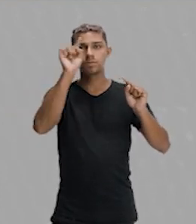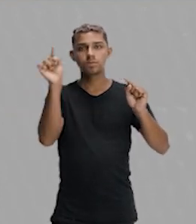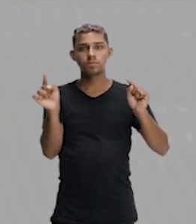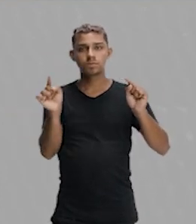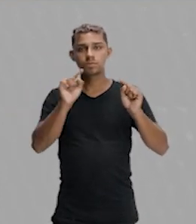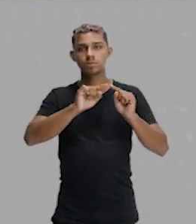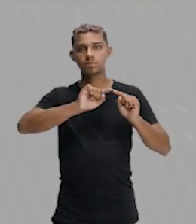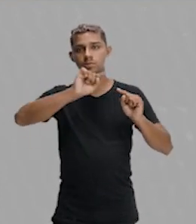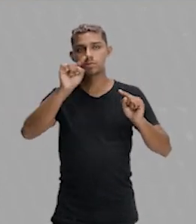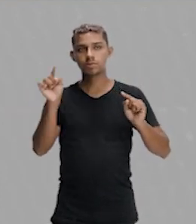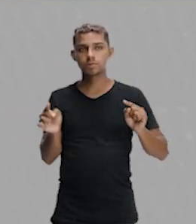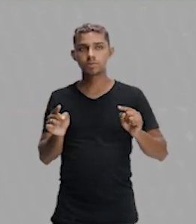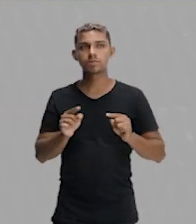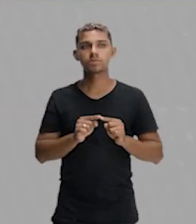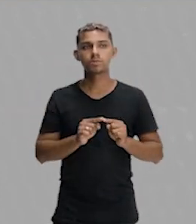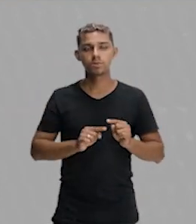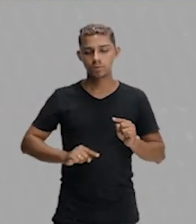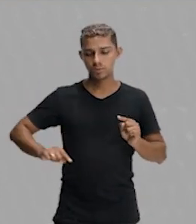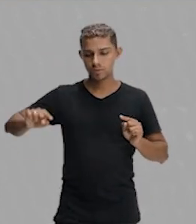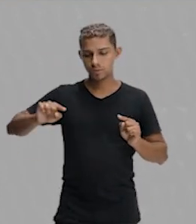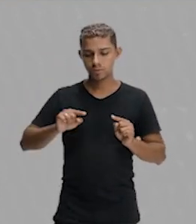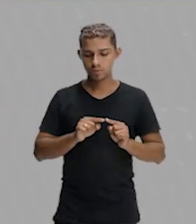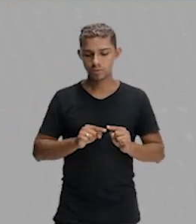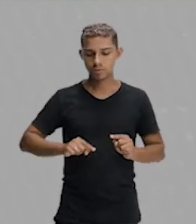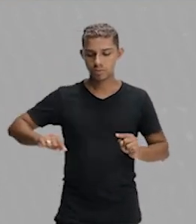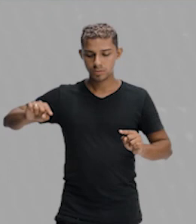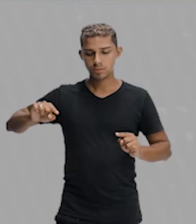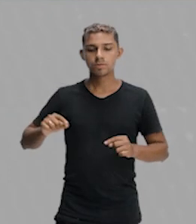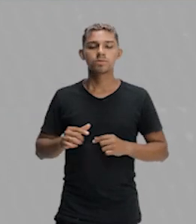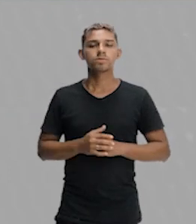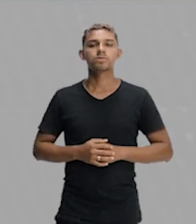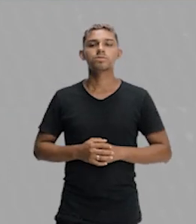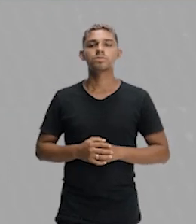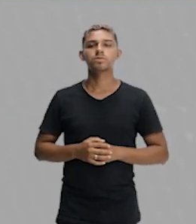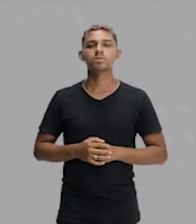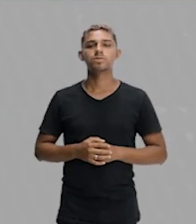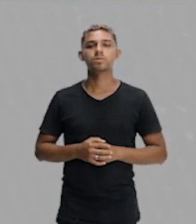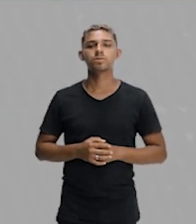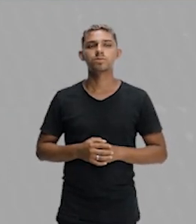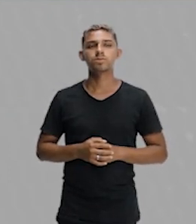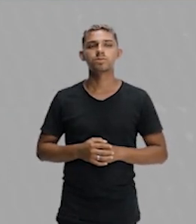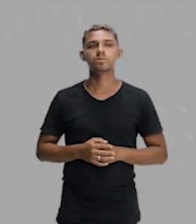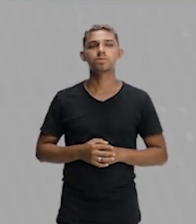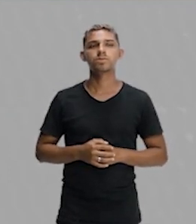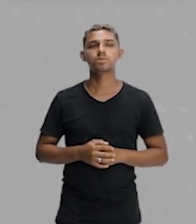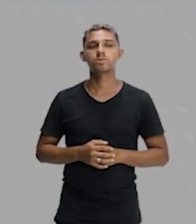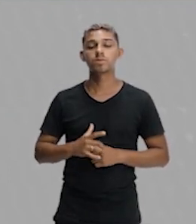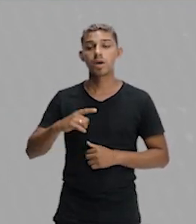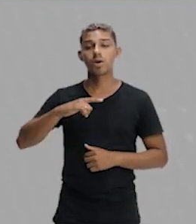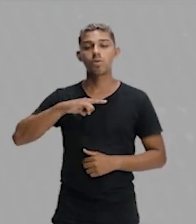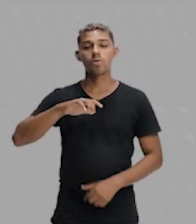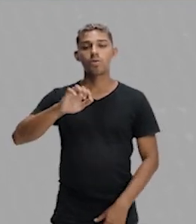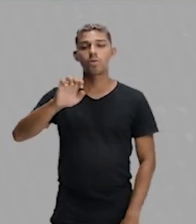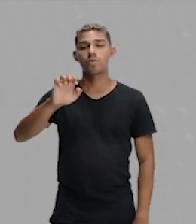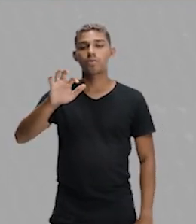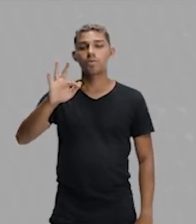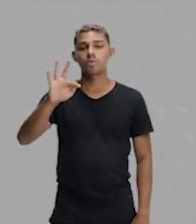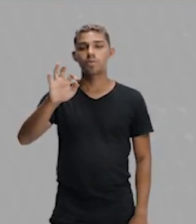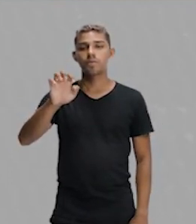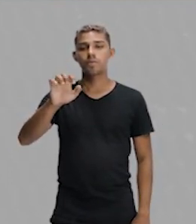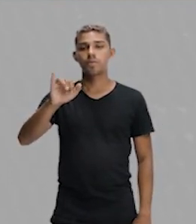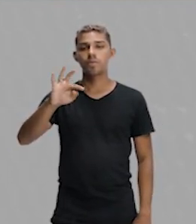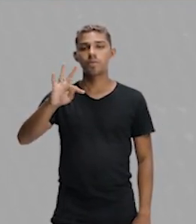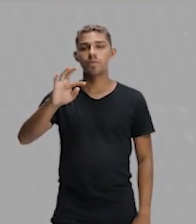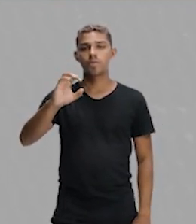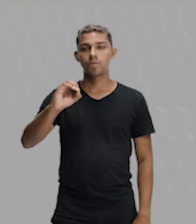Ok? Isso nós chamamos de efeito de borda, certo? Então, as linhas do campo, elas